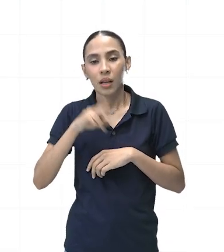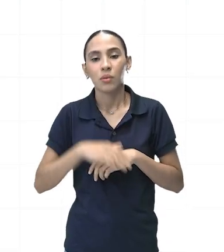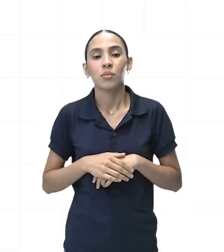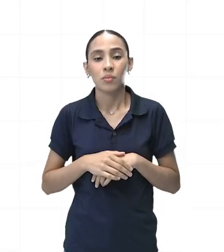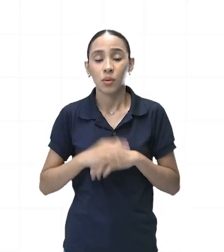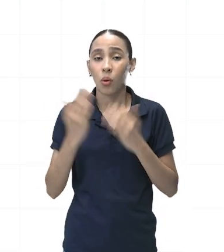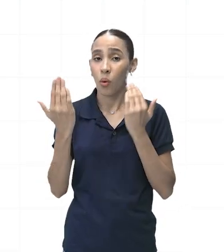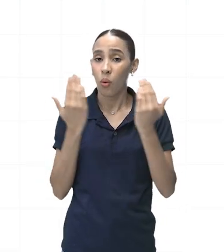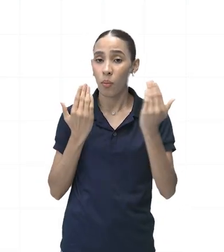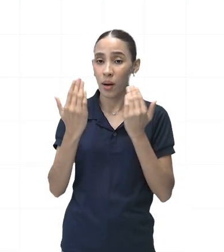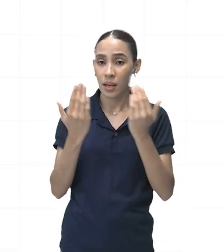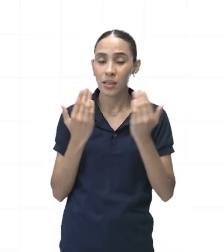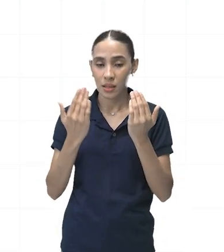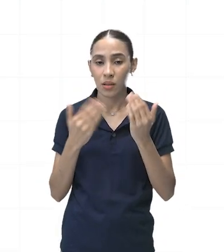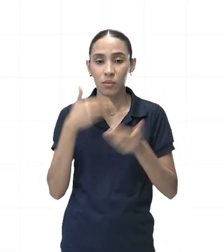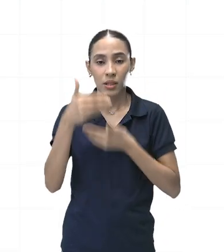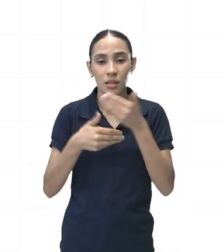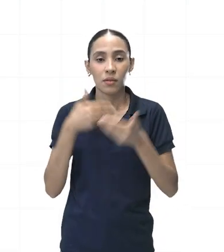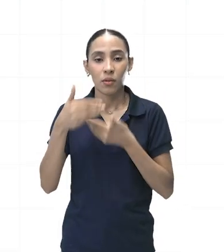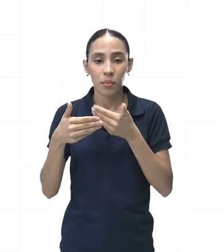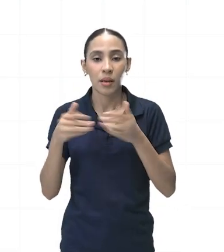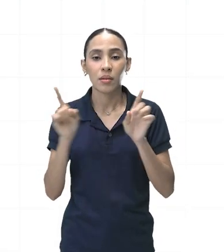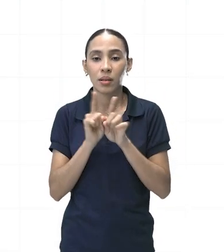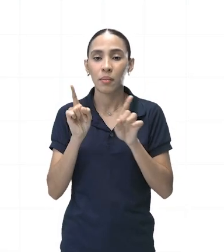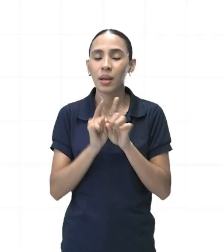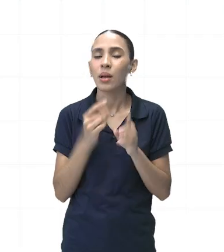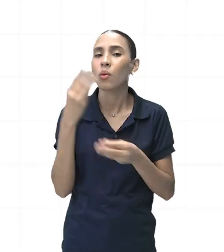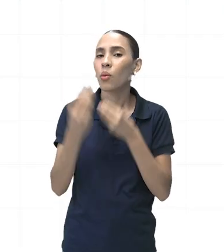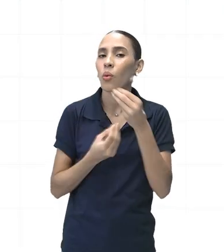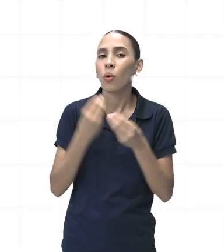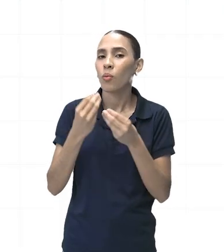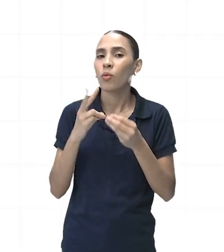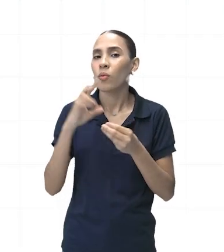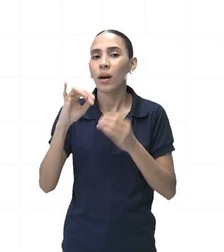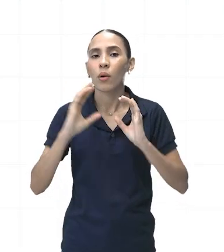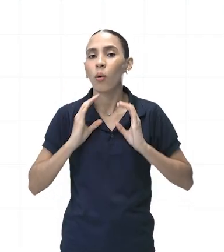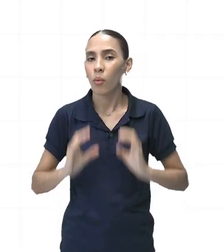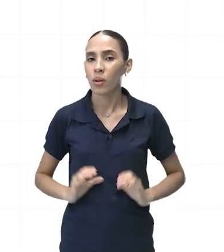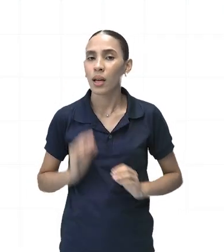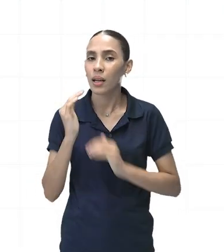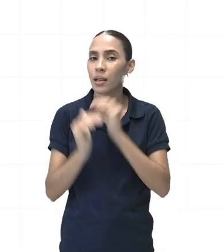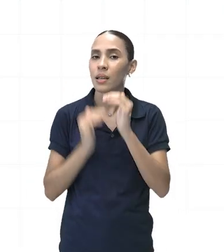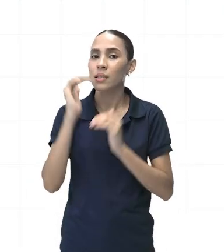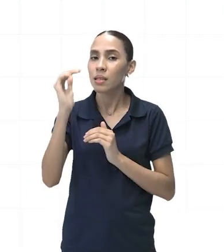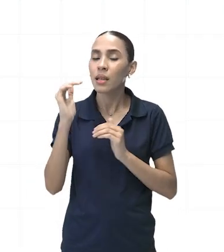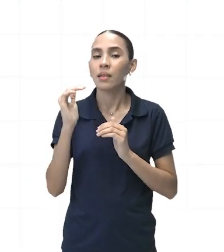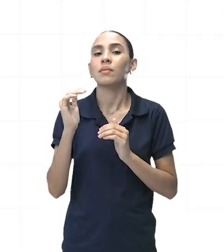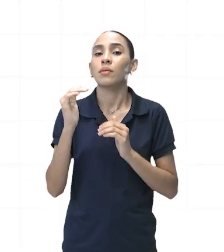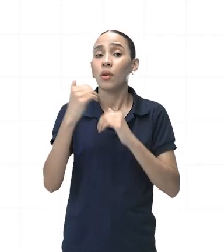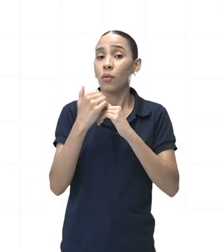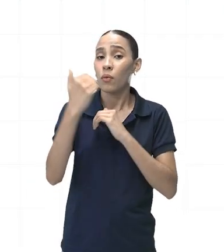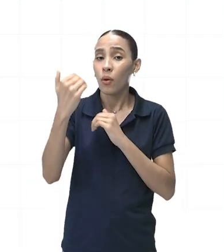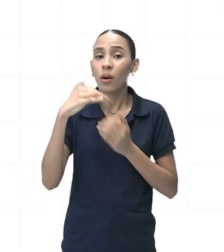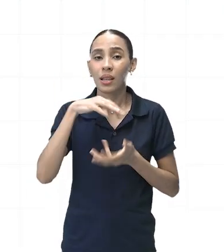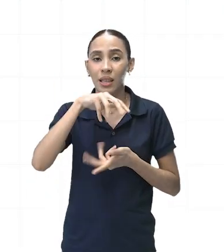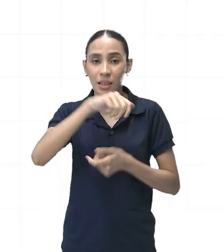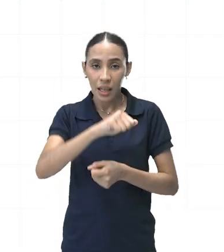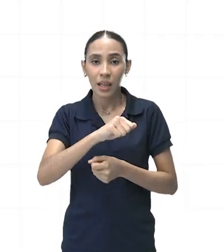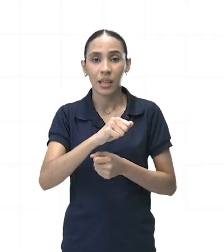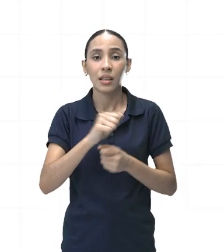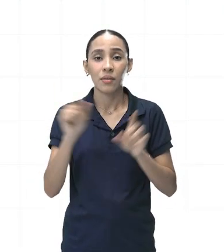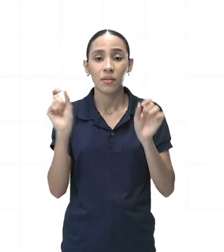essa comparação desse desenvolvimento, como é que vai se comportar, crescer, se desenvolver e realizar